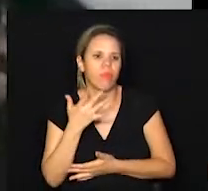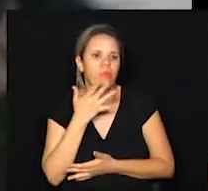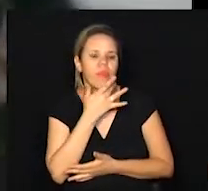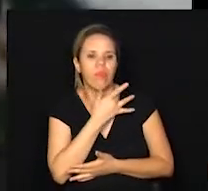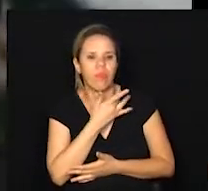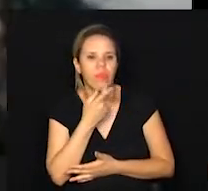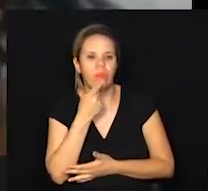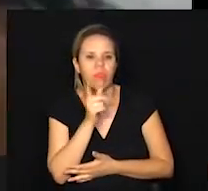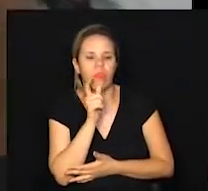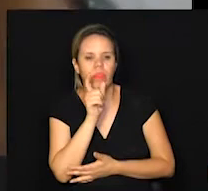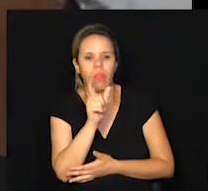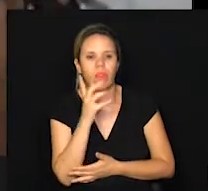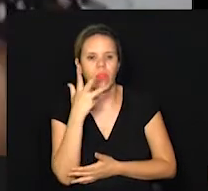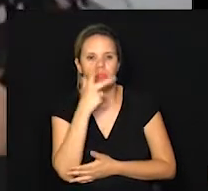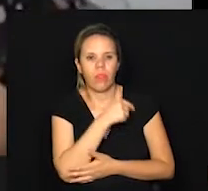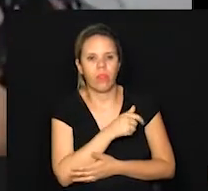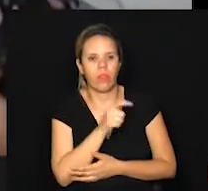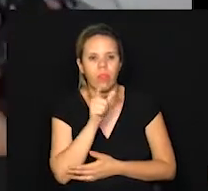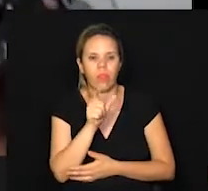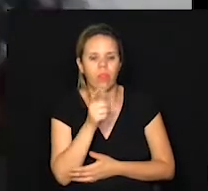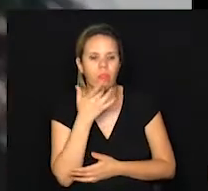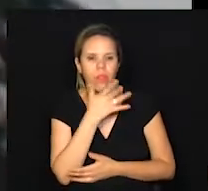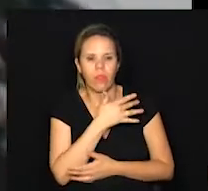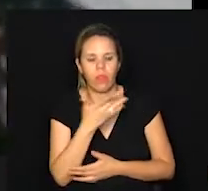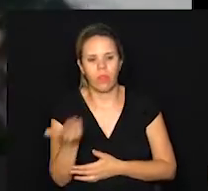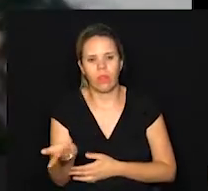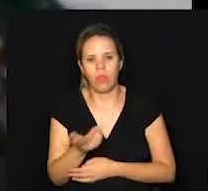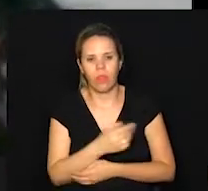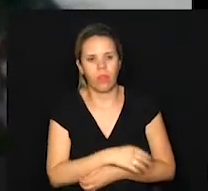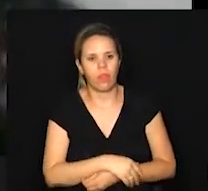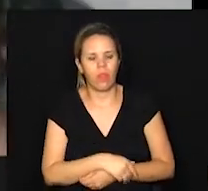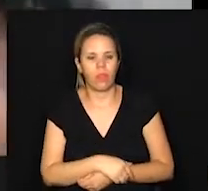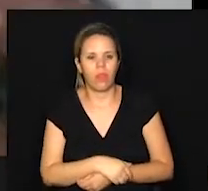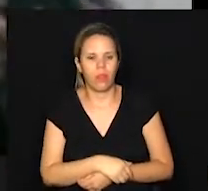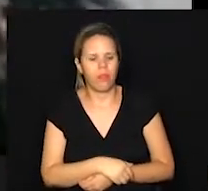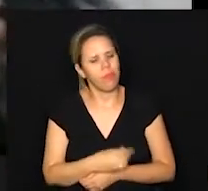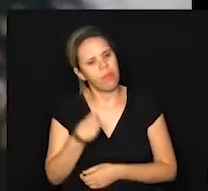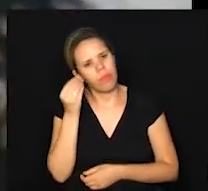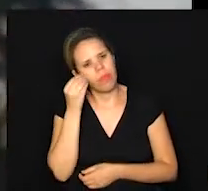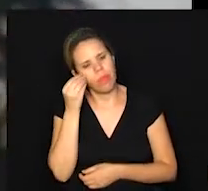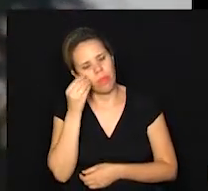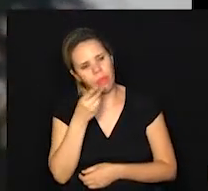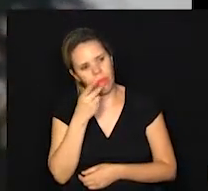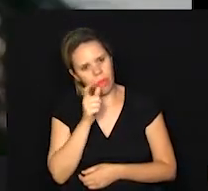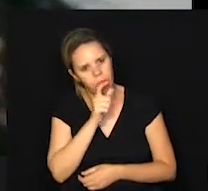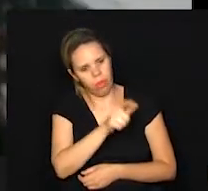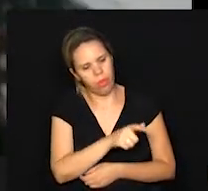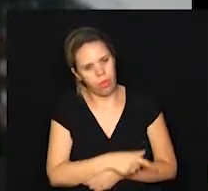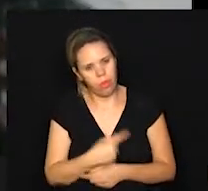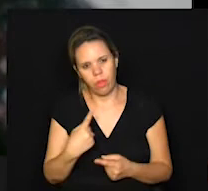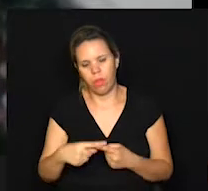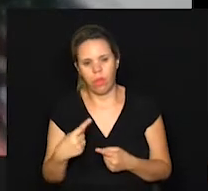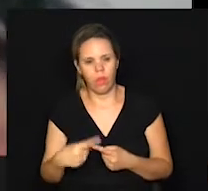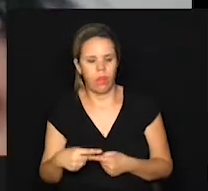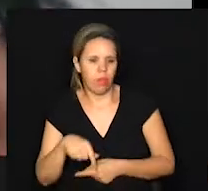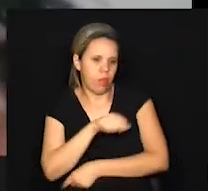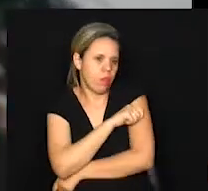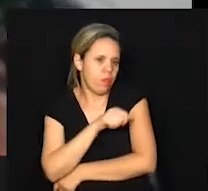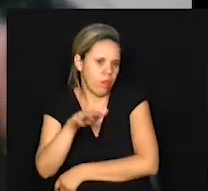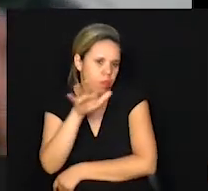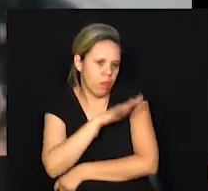palavra bonita, gostosa, né? E eu tentando dizer, né? Porque eles são alunos que